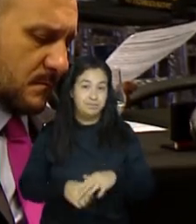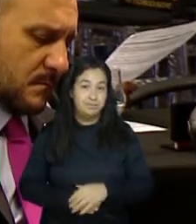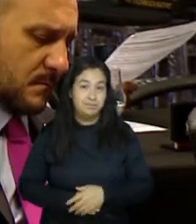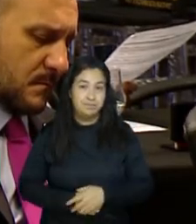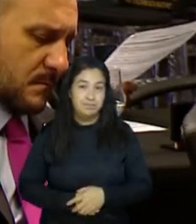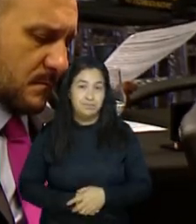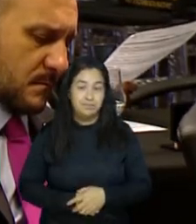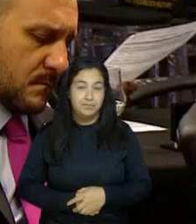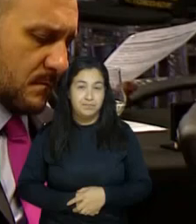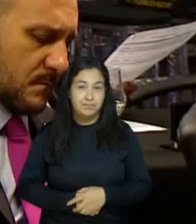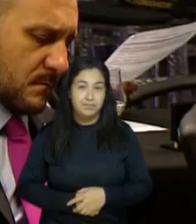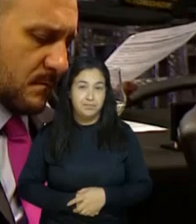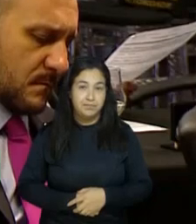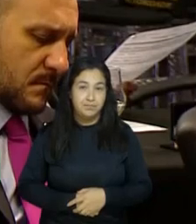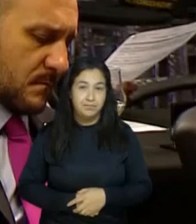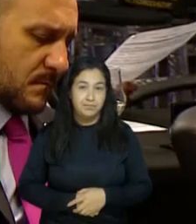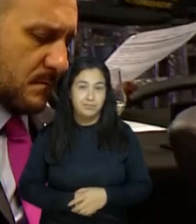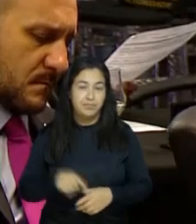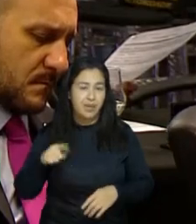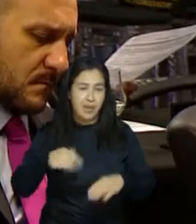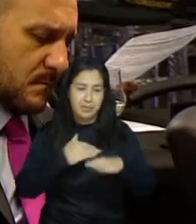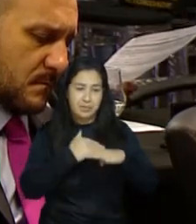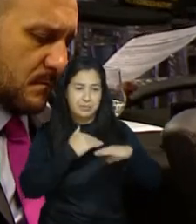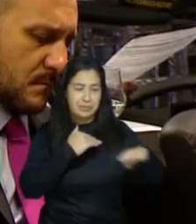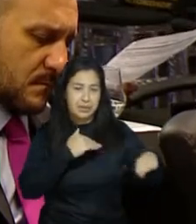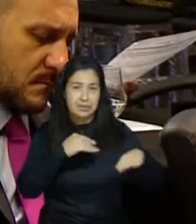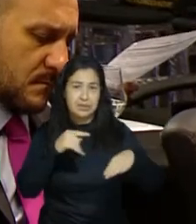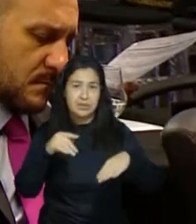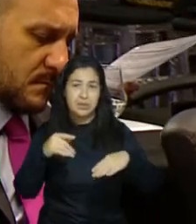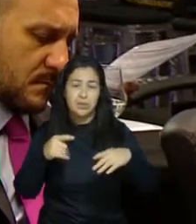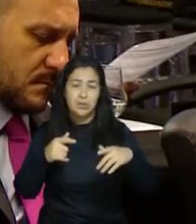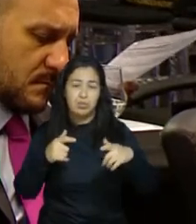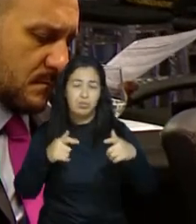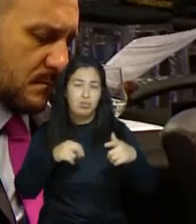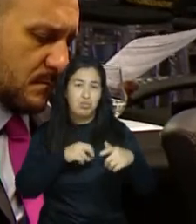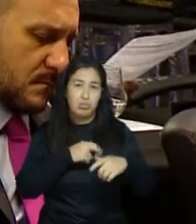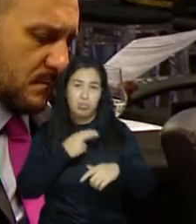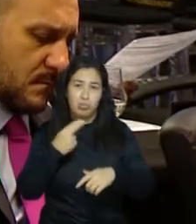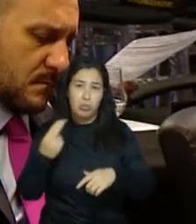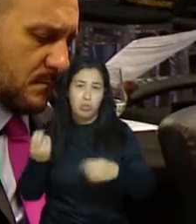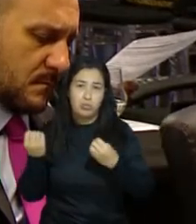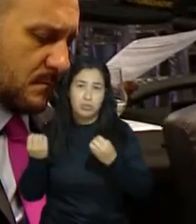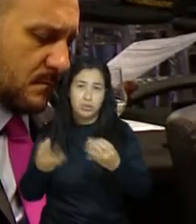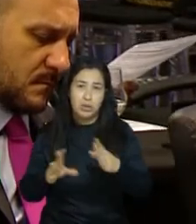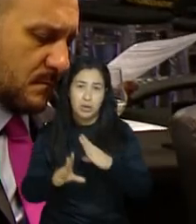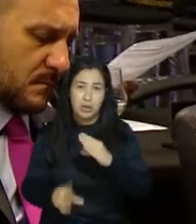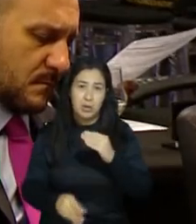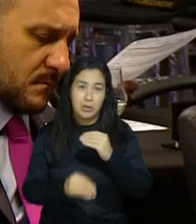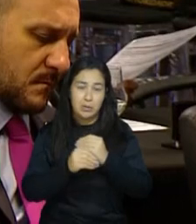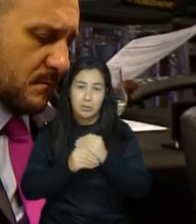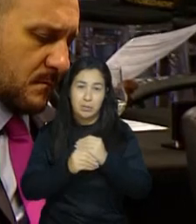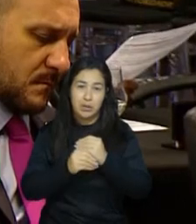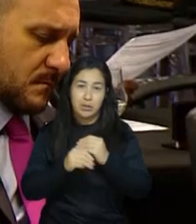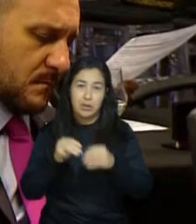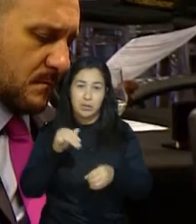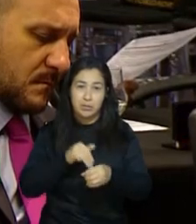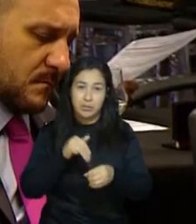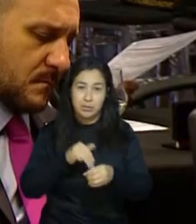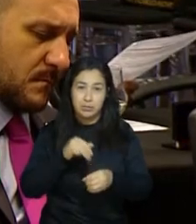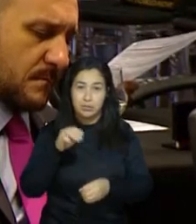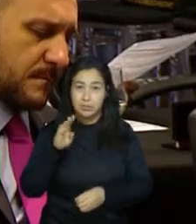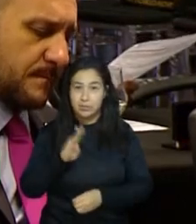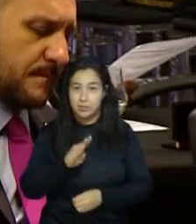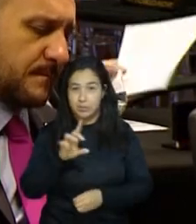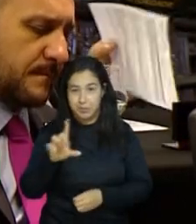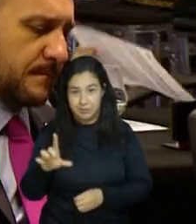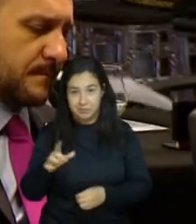e em termos de pavimentações, em termos de entrega de emenda também ao município de Blumenau.